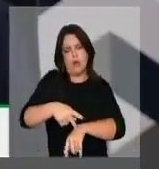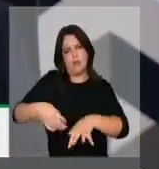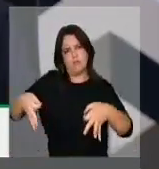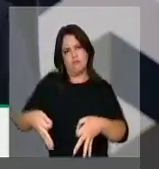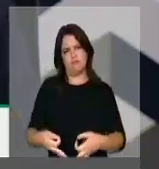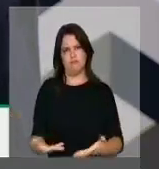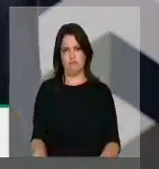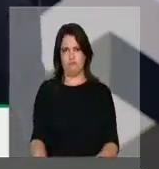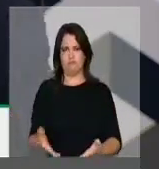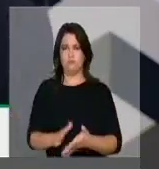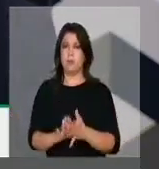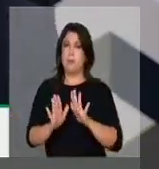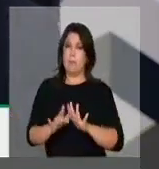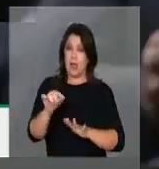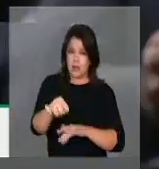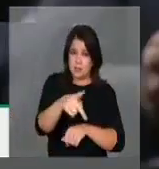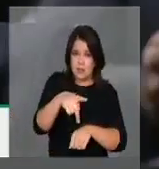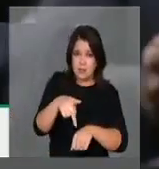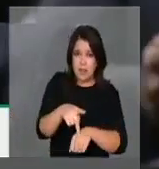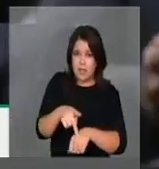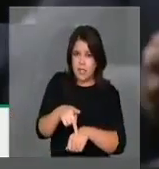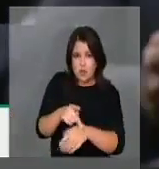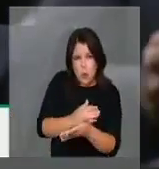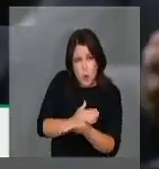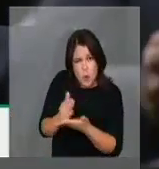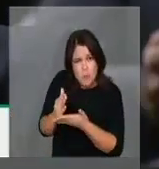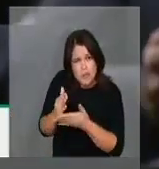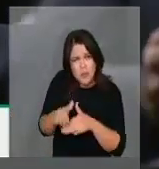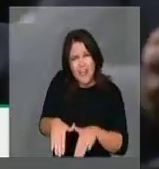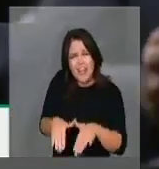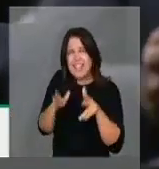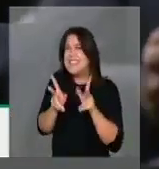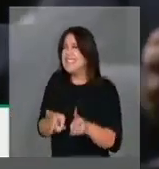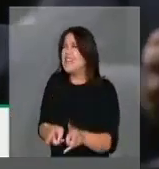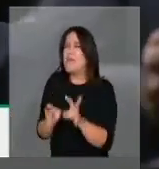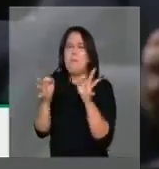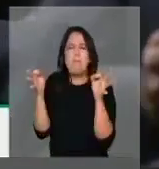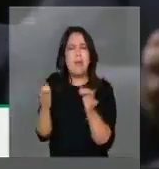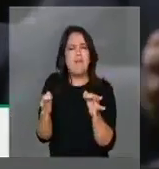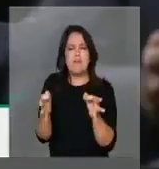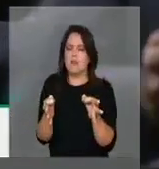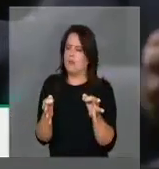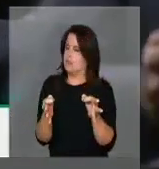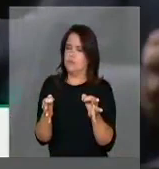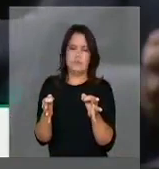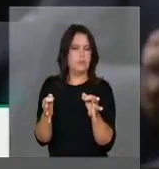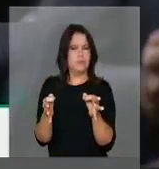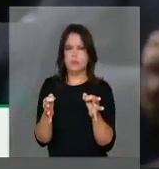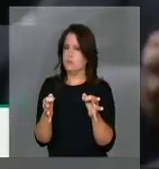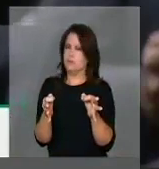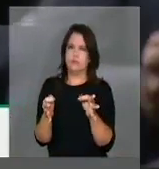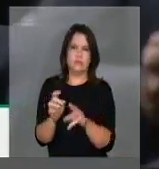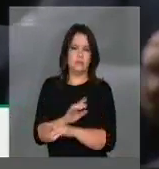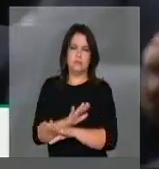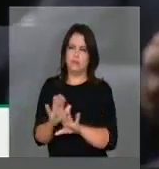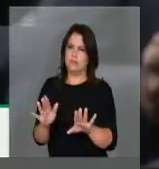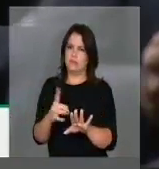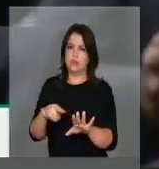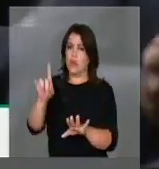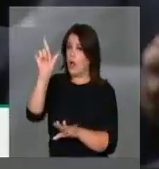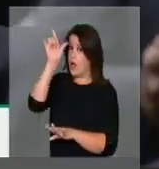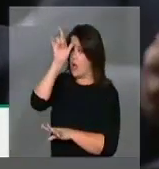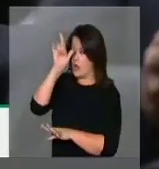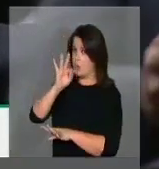nação. Mas esse país não nasceu assim, não cresceu assim, não foi sempre assim.